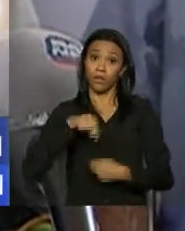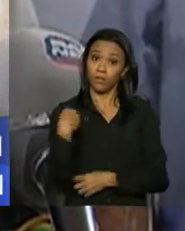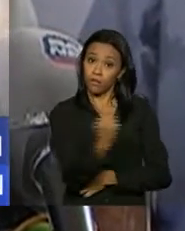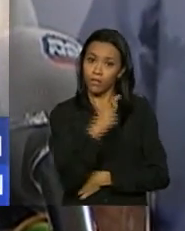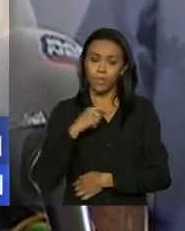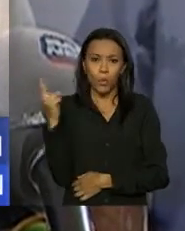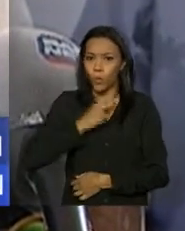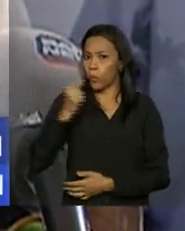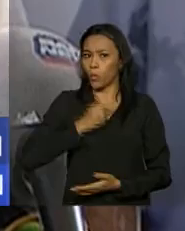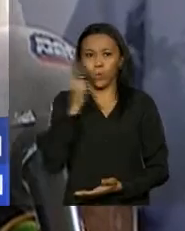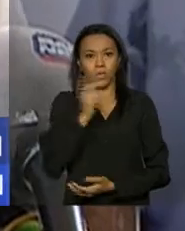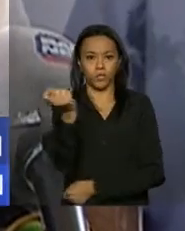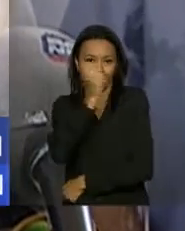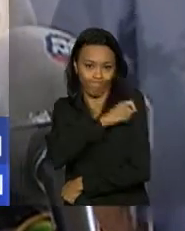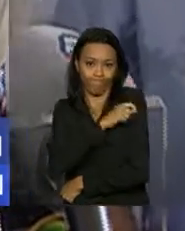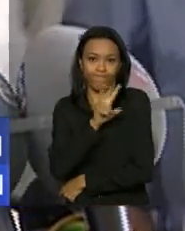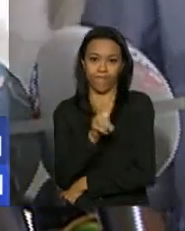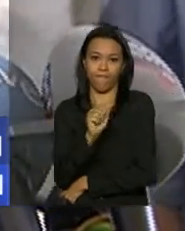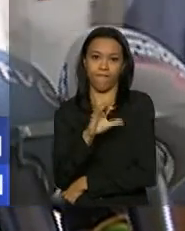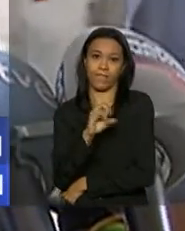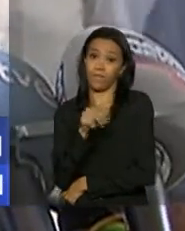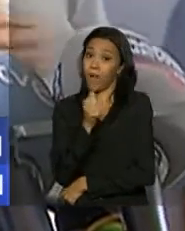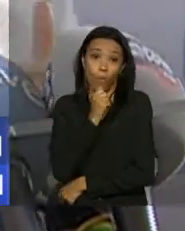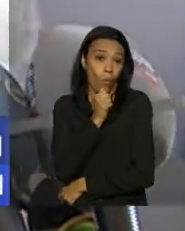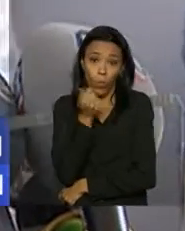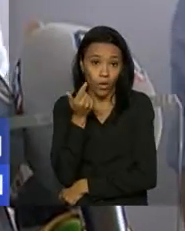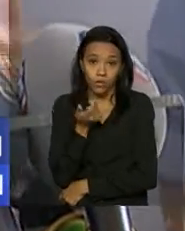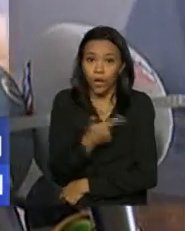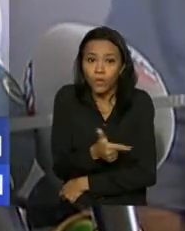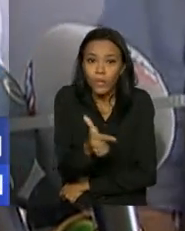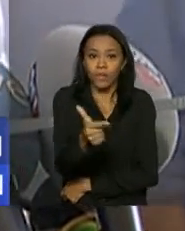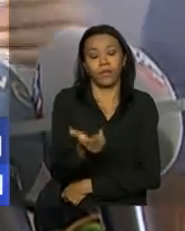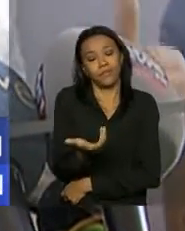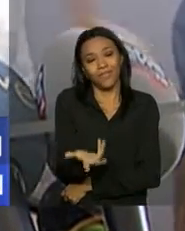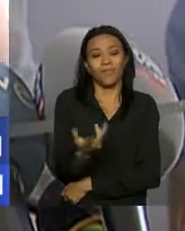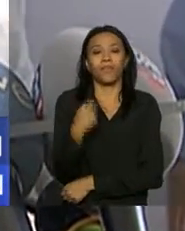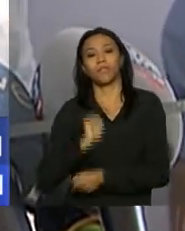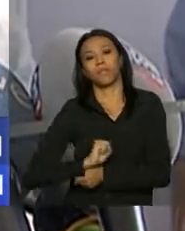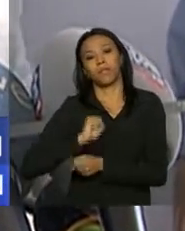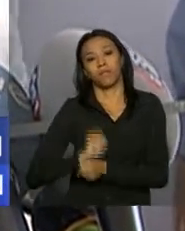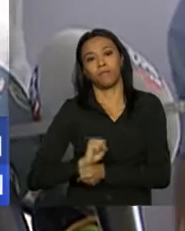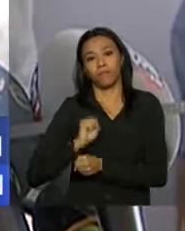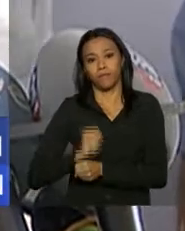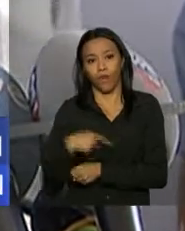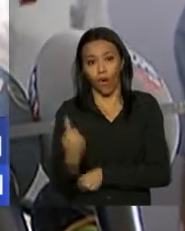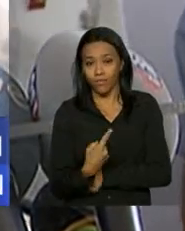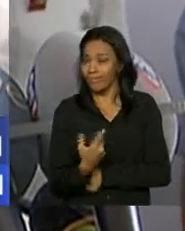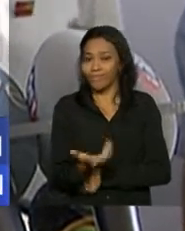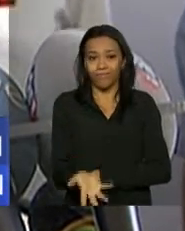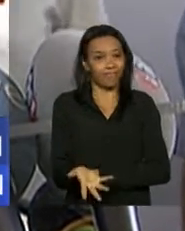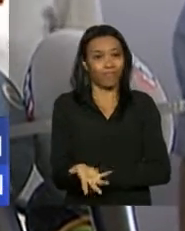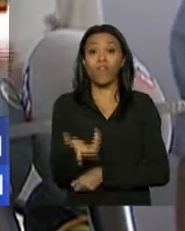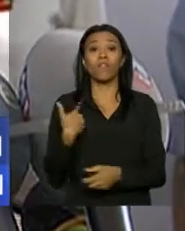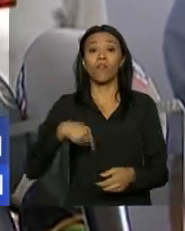o mais rápido possível essa vacina. Mas, enquanto isso, não é possível que nós esperemos. Então, o que temos